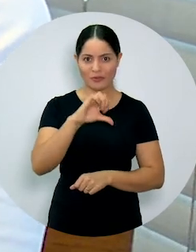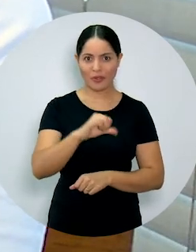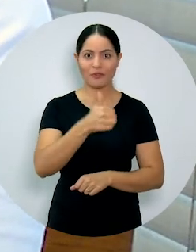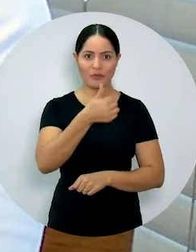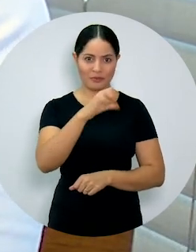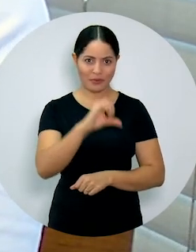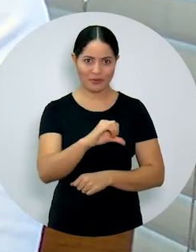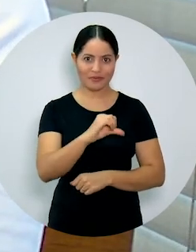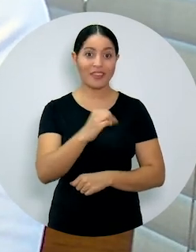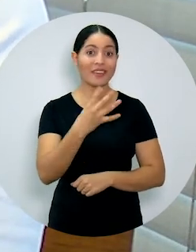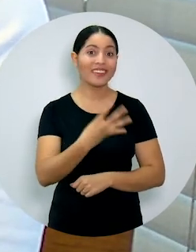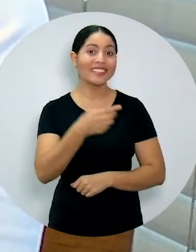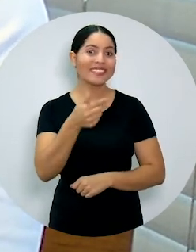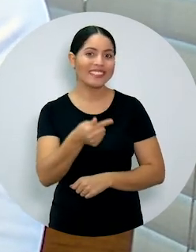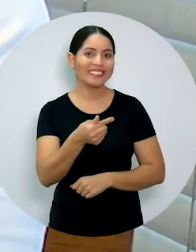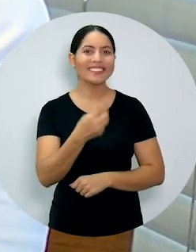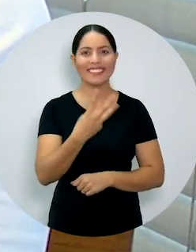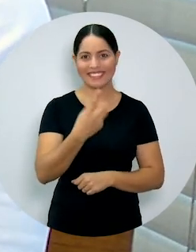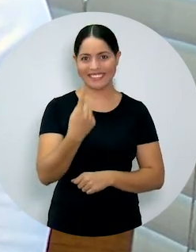telefone